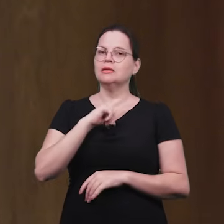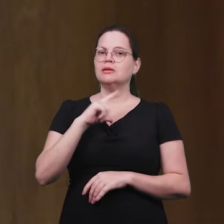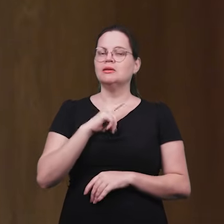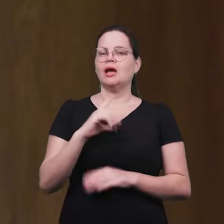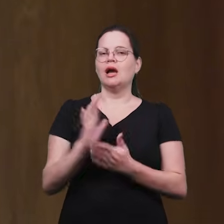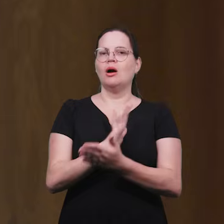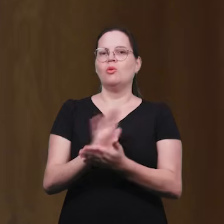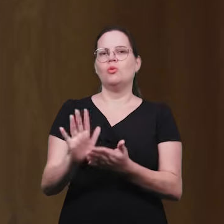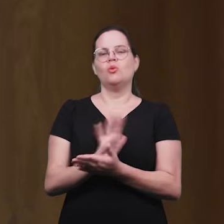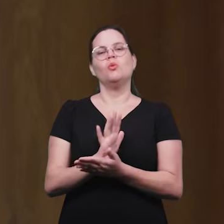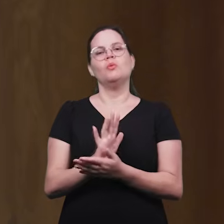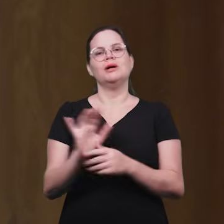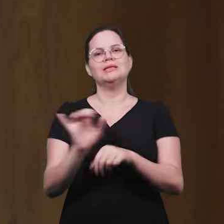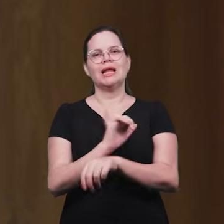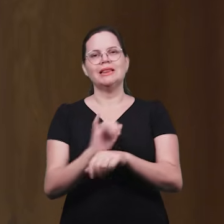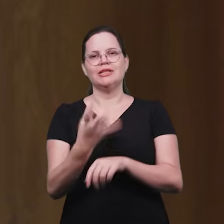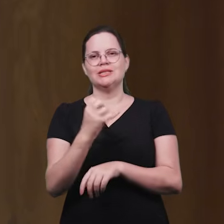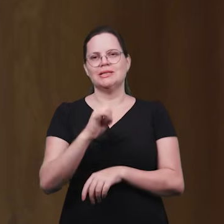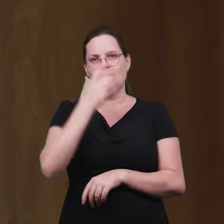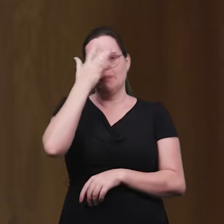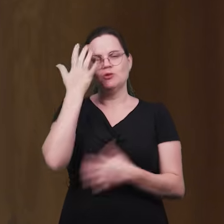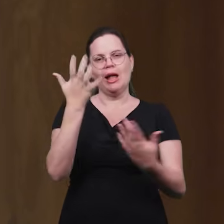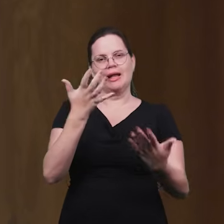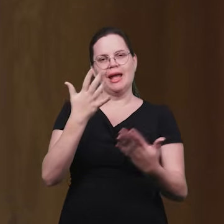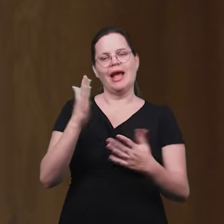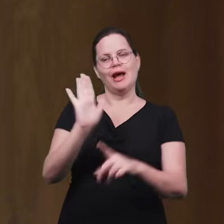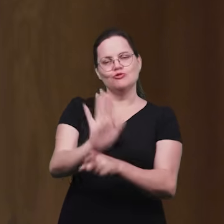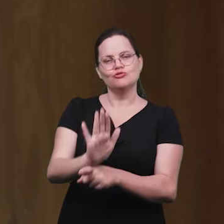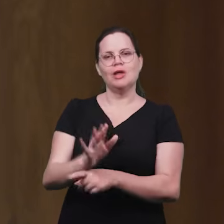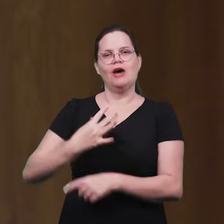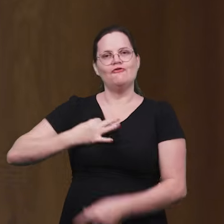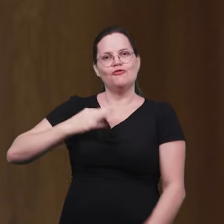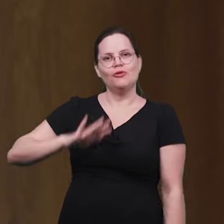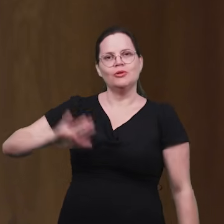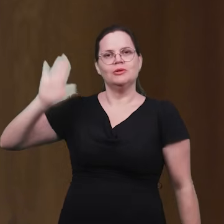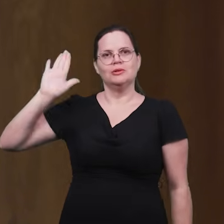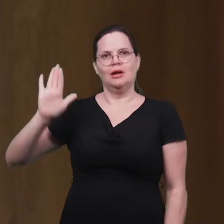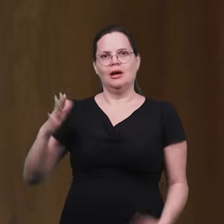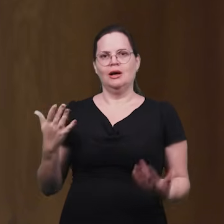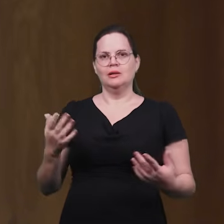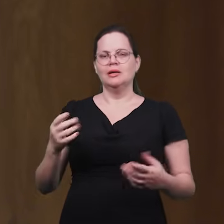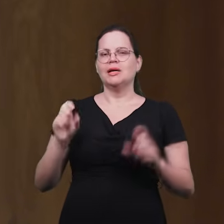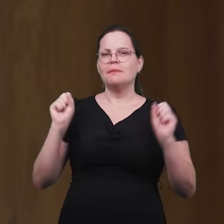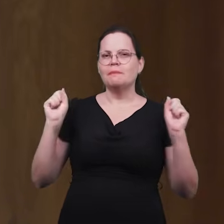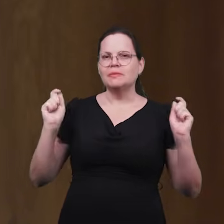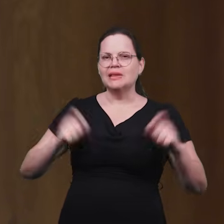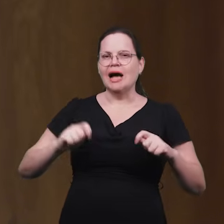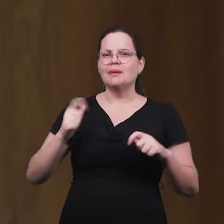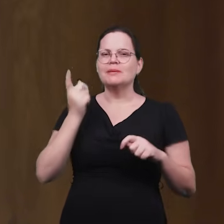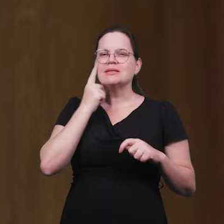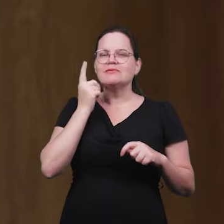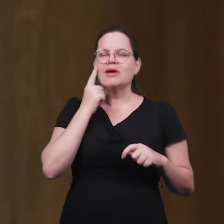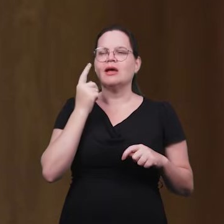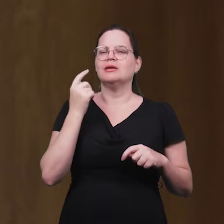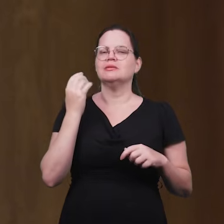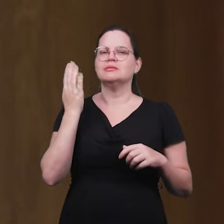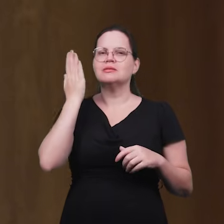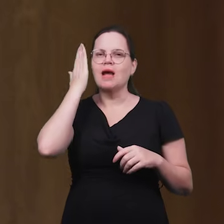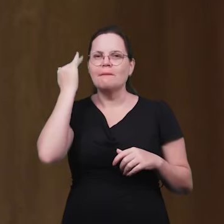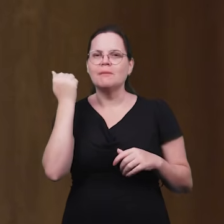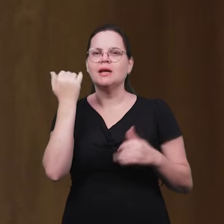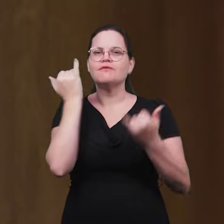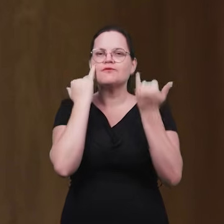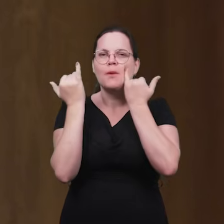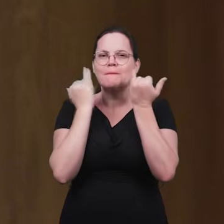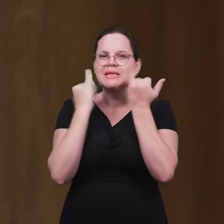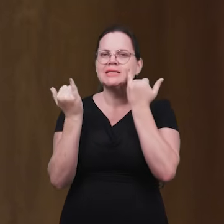deseja ajudar nessa missão, um caminho onde ele busca informação e essa ajuda possa